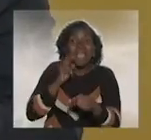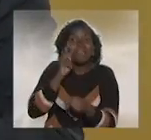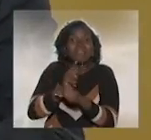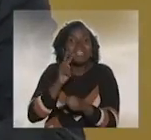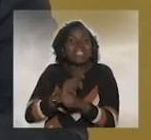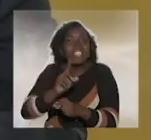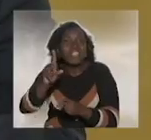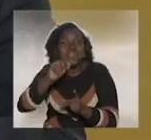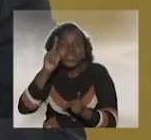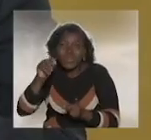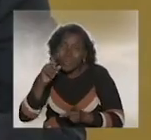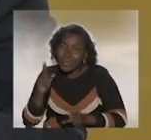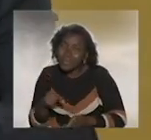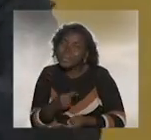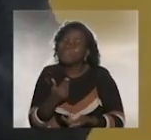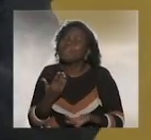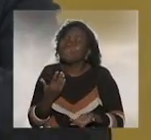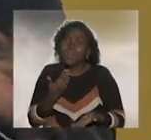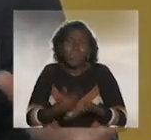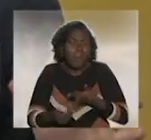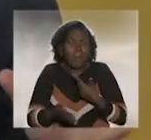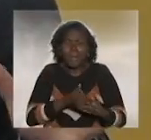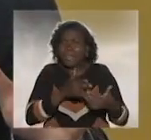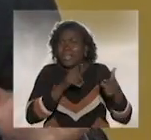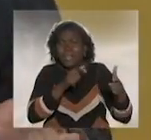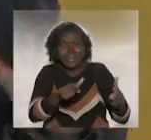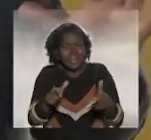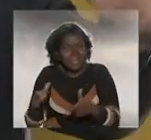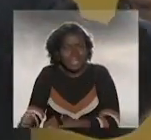de representação, de escolha, né? Isso em qualquer